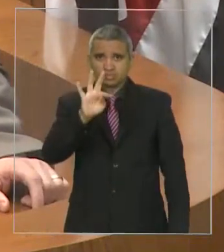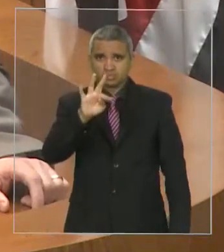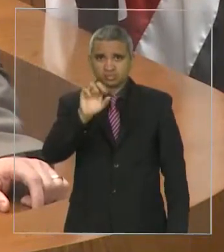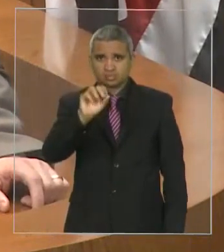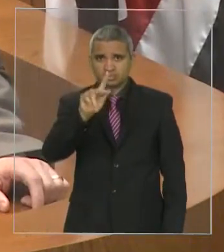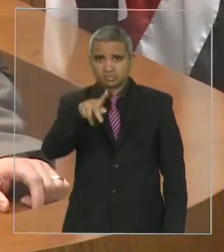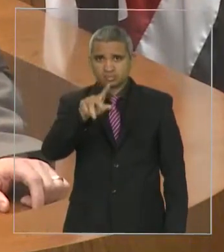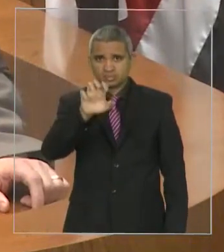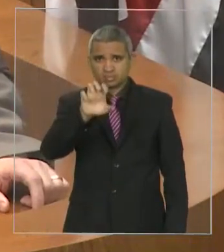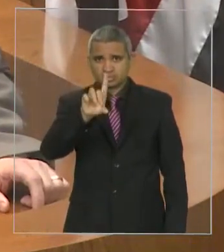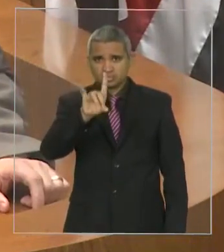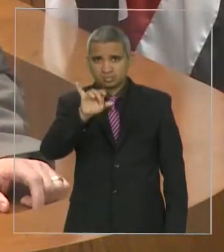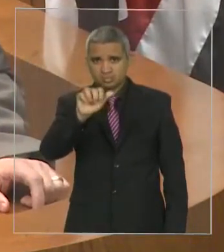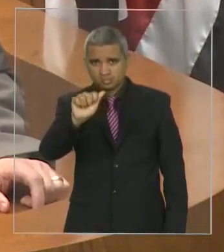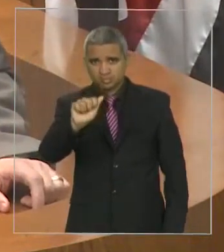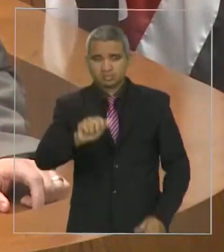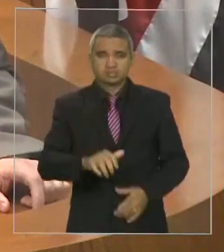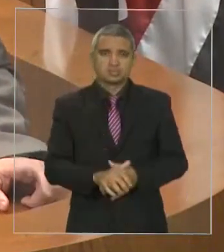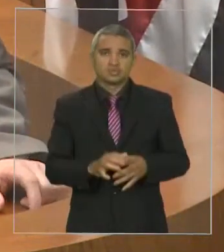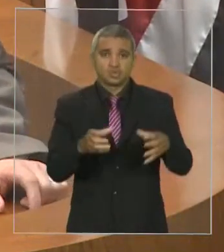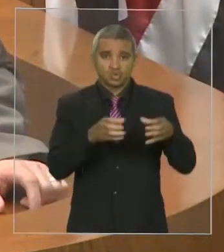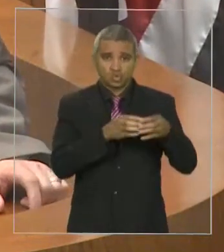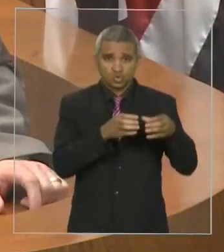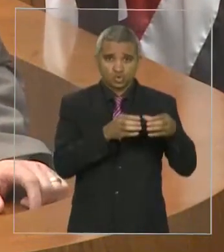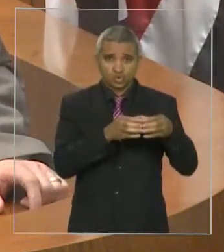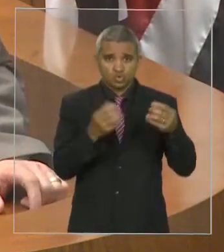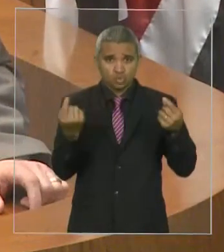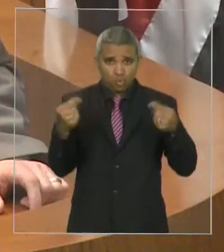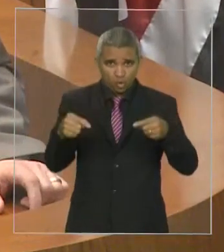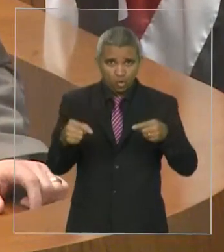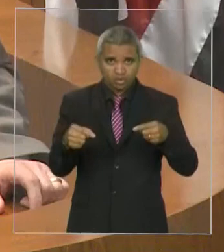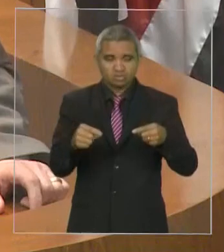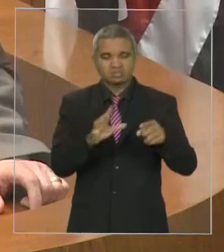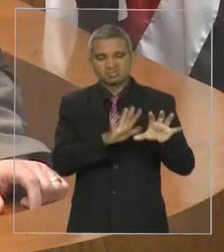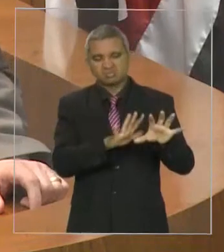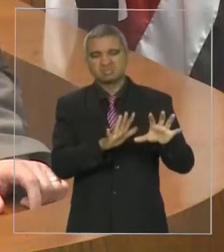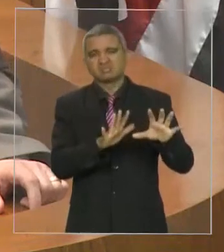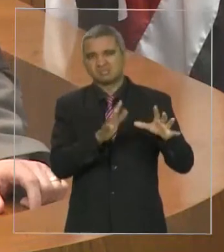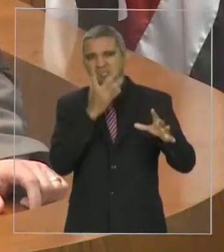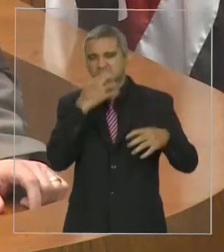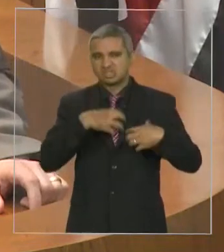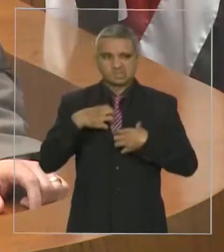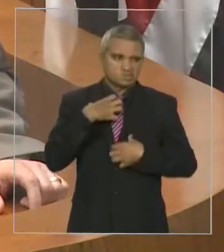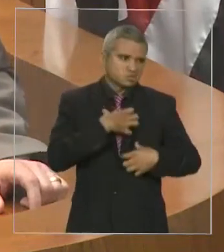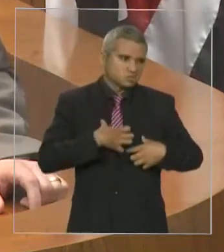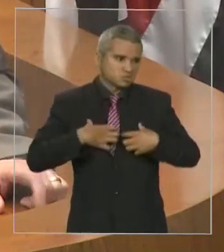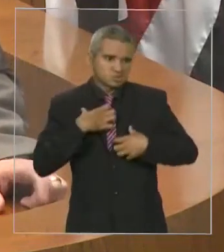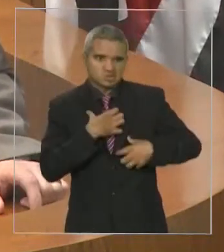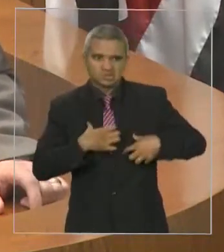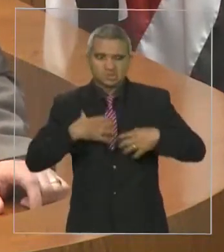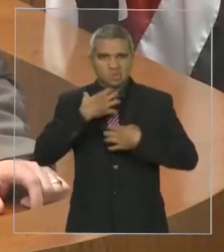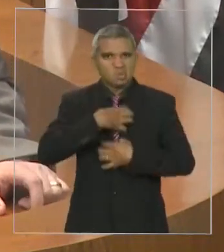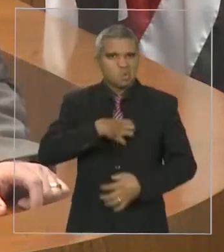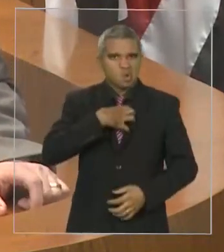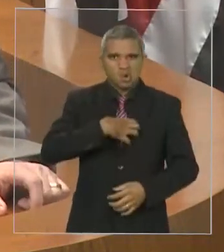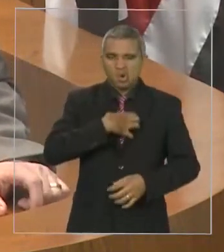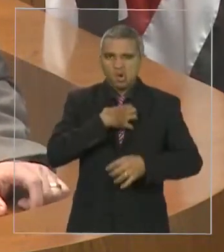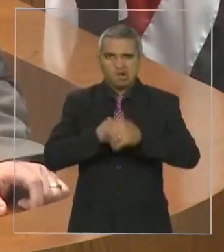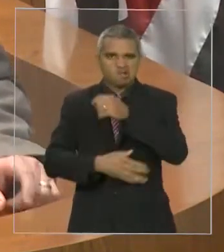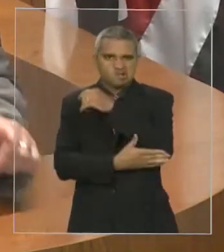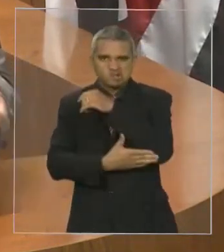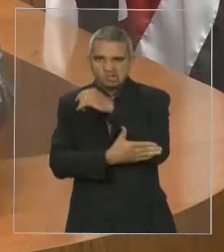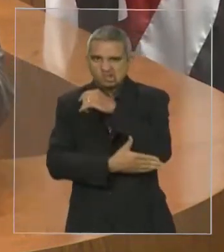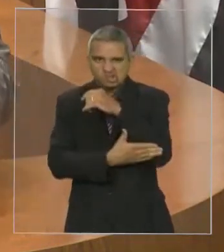oposição vai ter que continuar esbravejando, vai ter que continuar sentindo uma dor de cotovelo permanente, uma